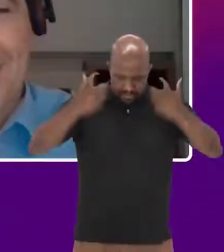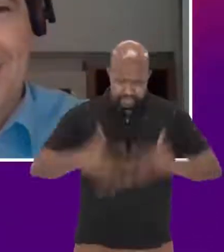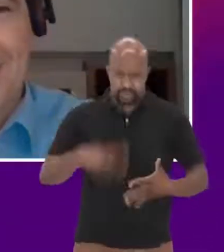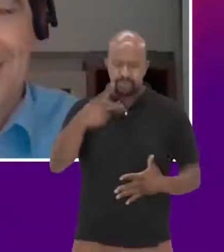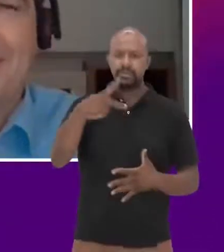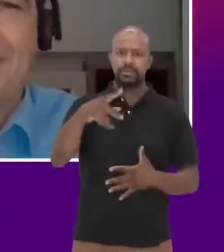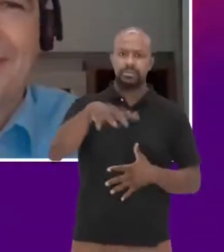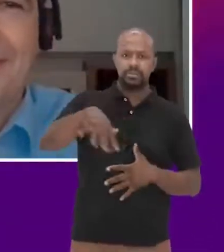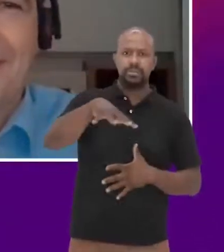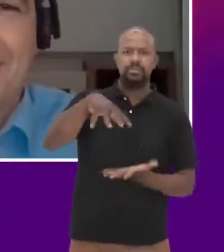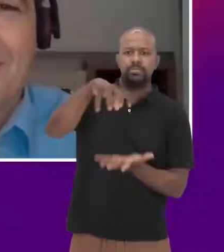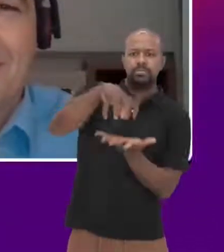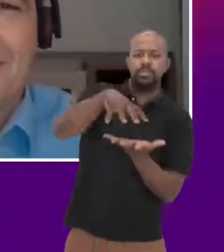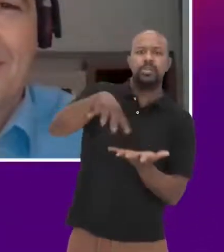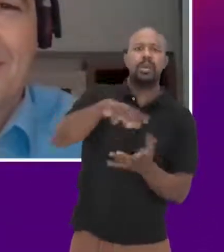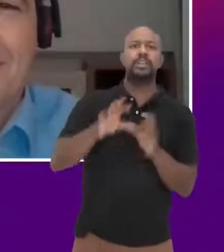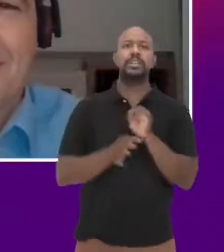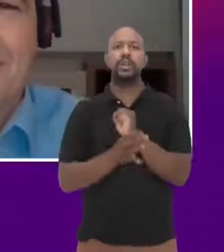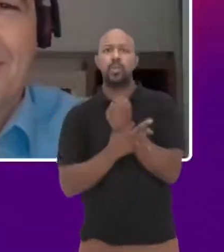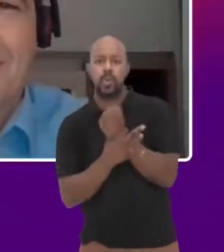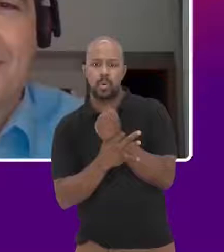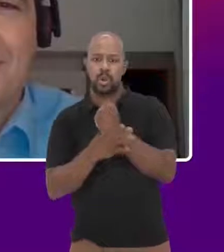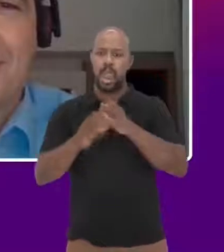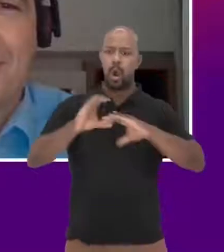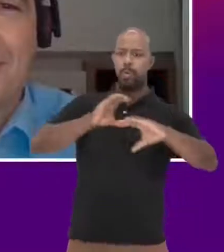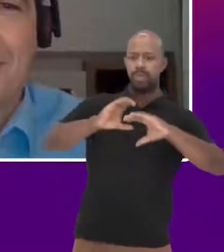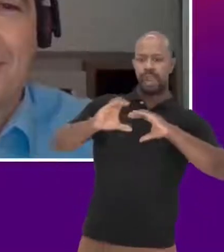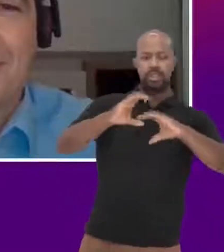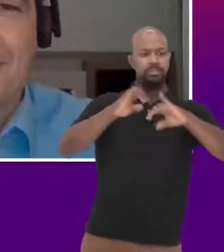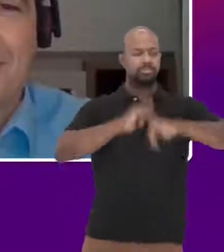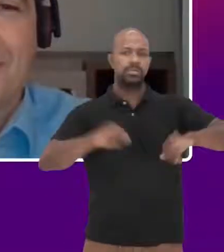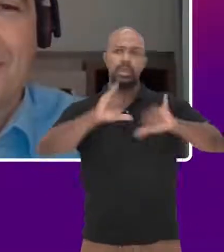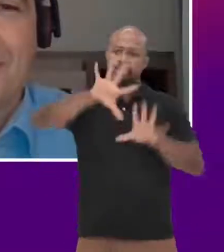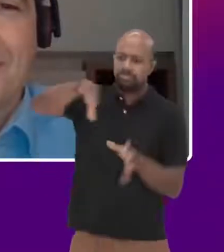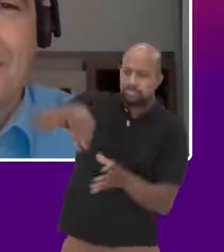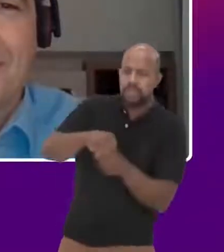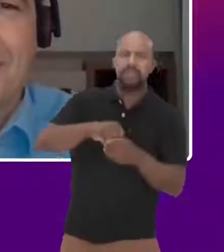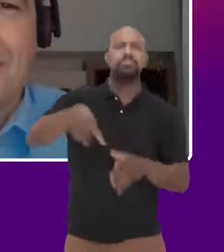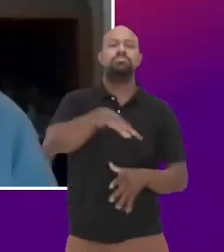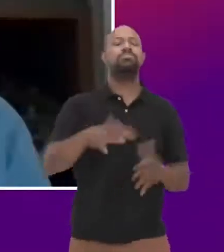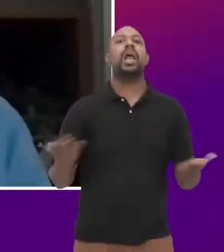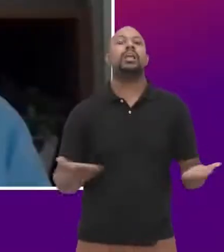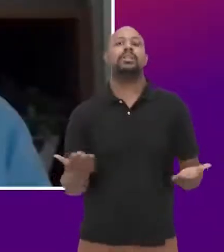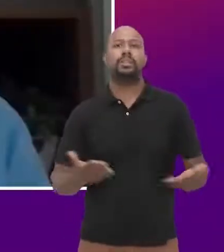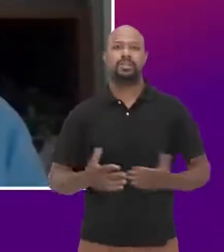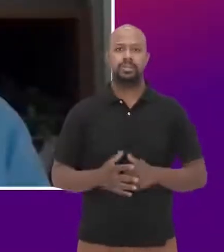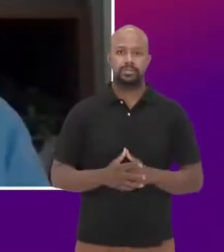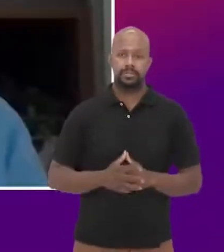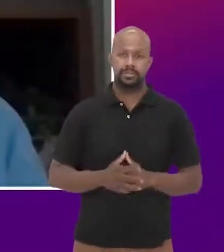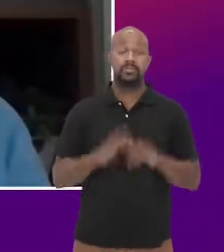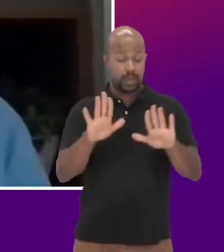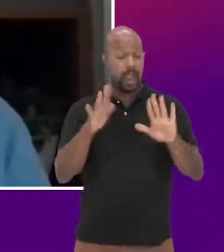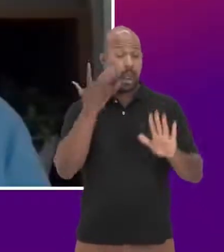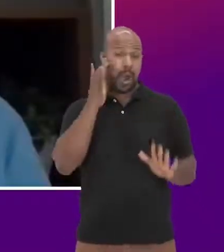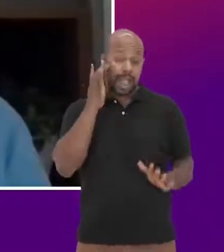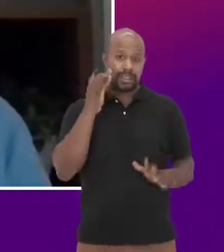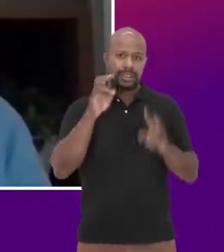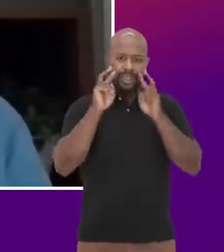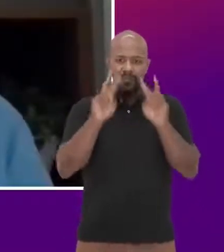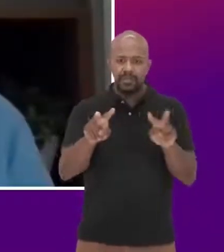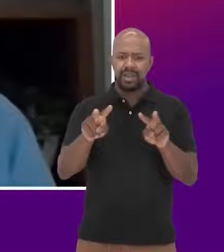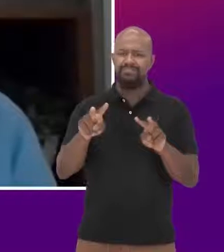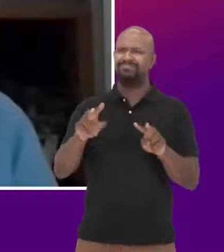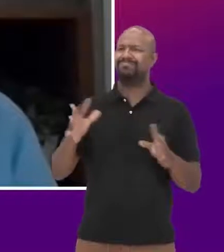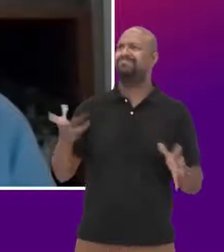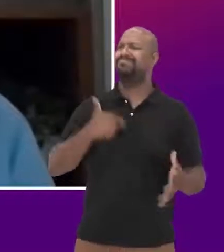o setor de seguros e a comunicação dentro do universo que nós temos? Eu acho que a gente ouviu